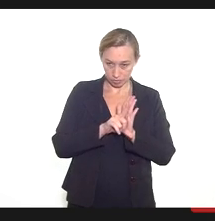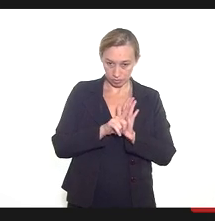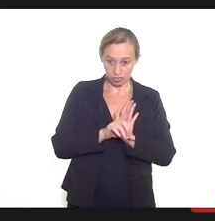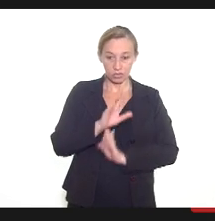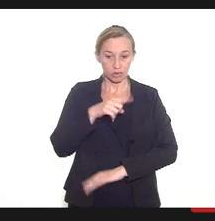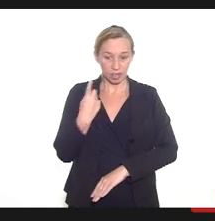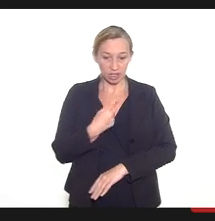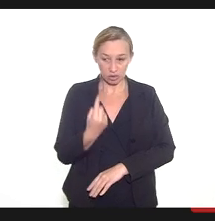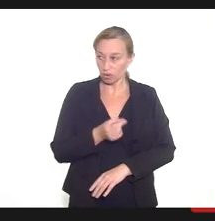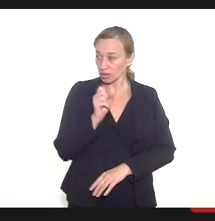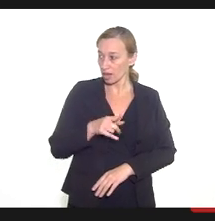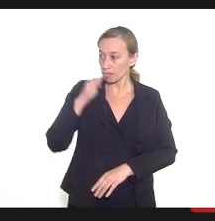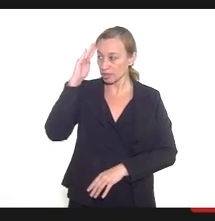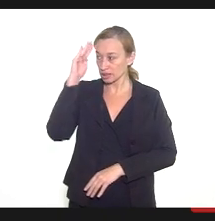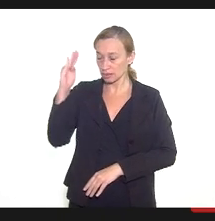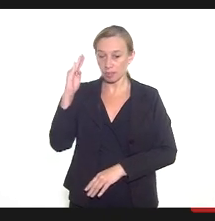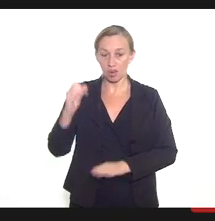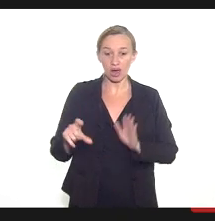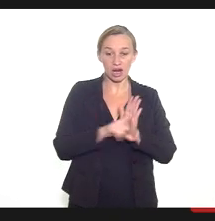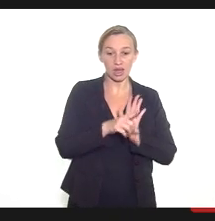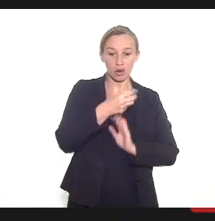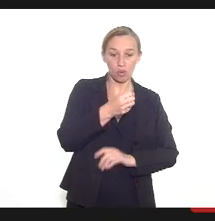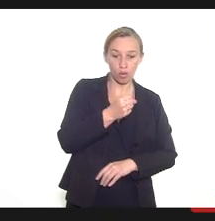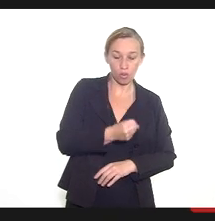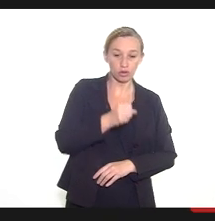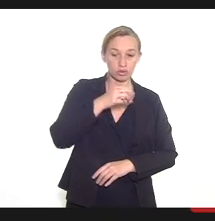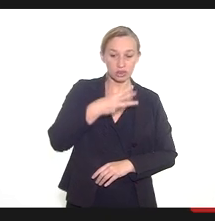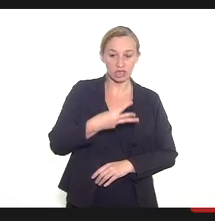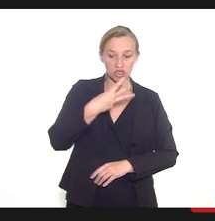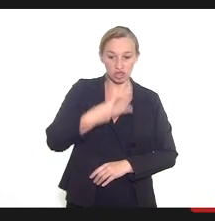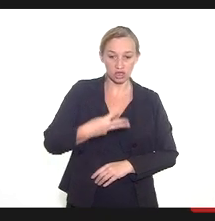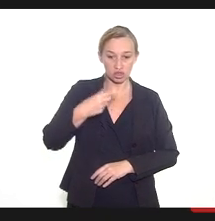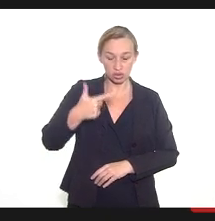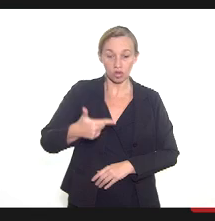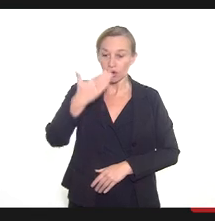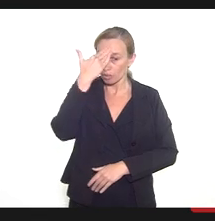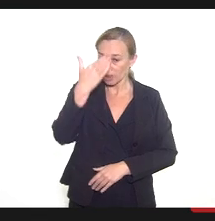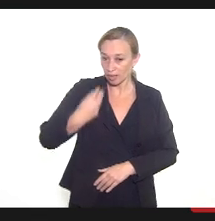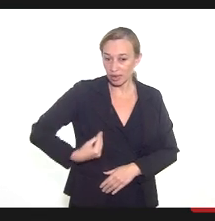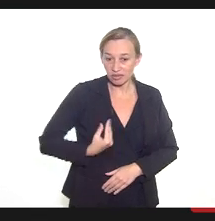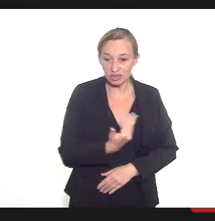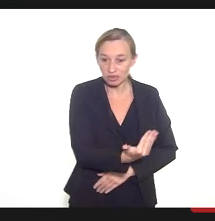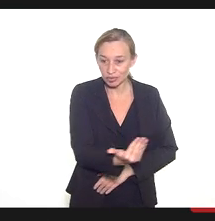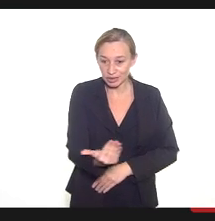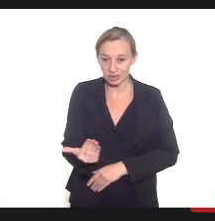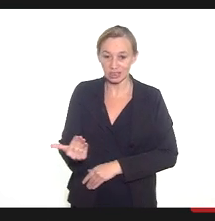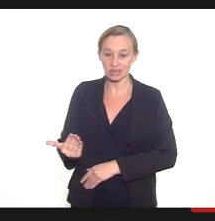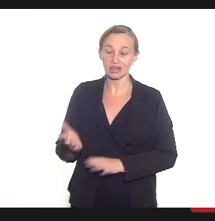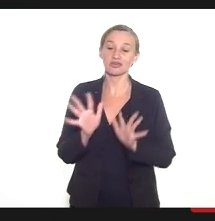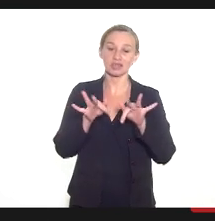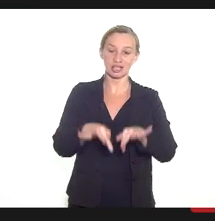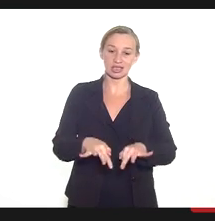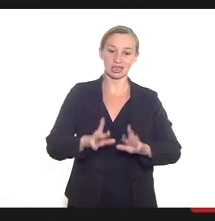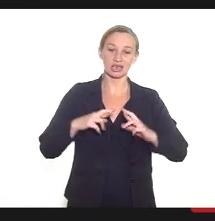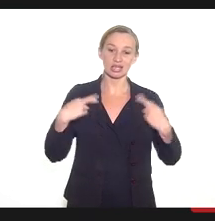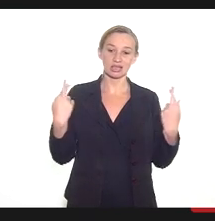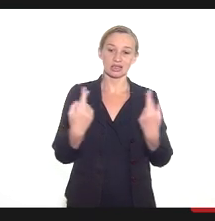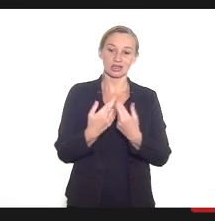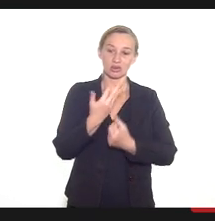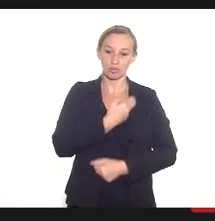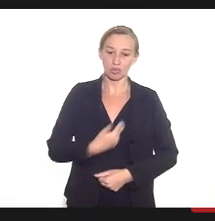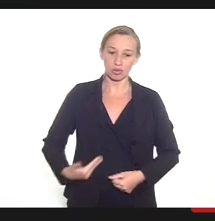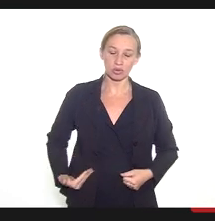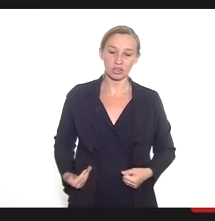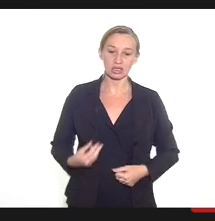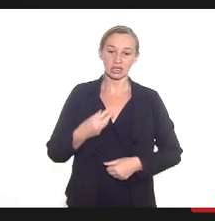que para a gente é fundamental, a Lei 8.332. Muito obrigado pela presença de todos. Está encerrada a audiência